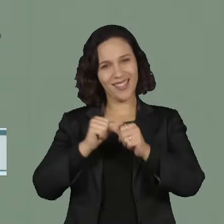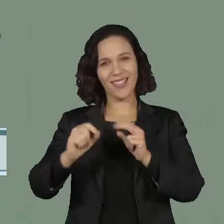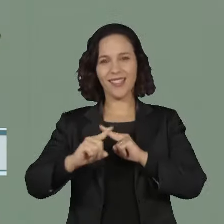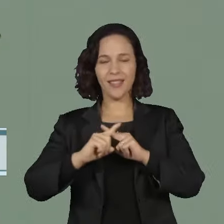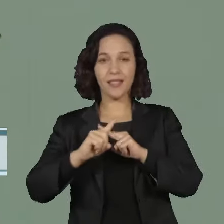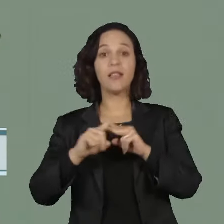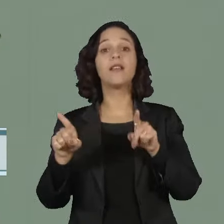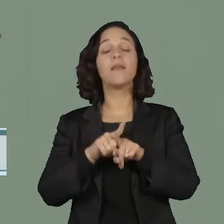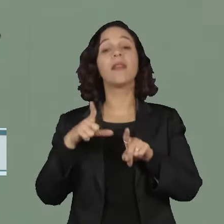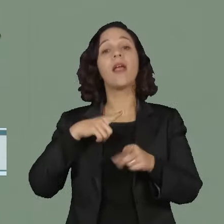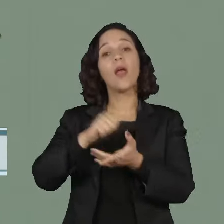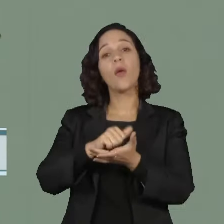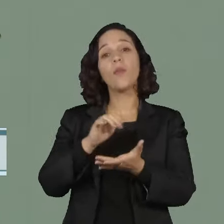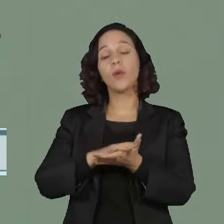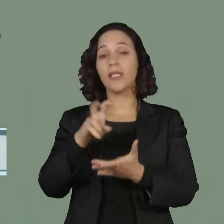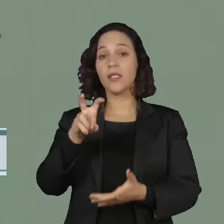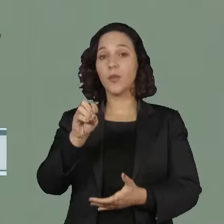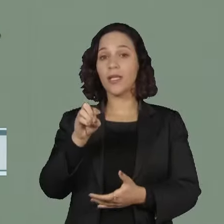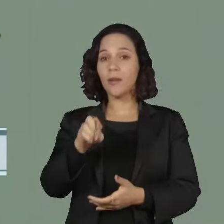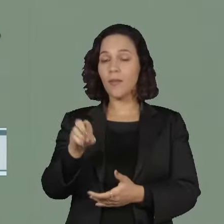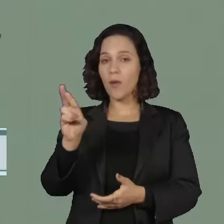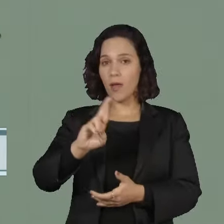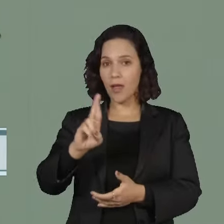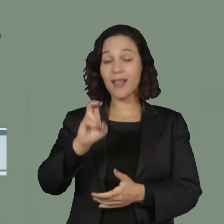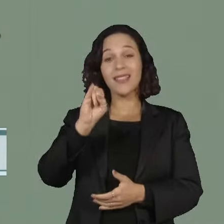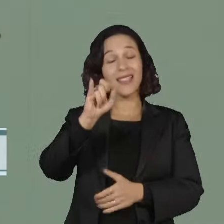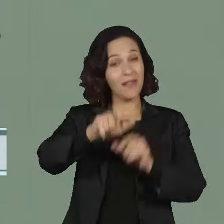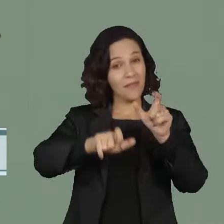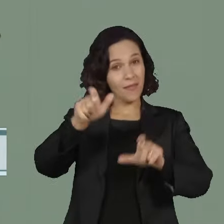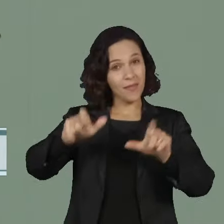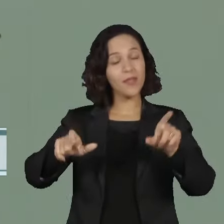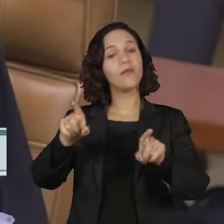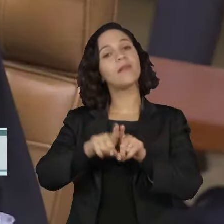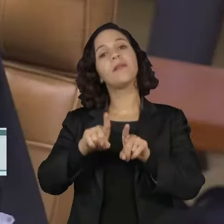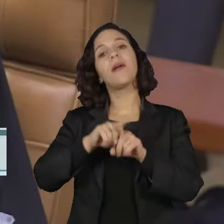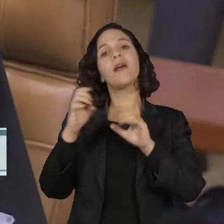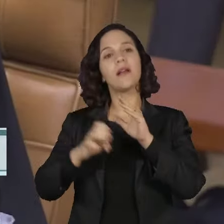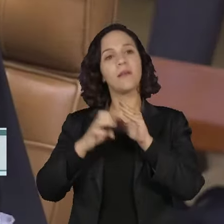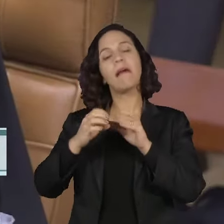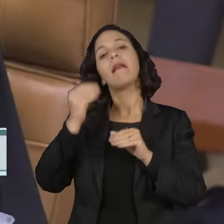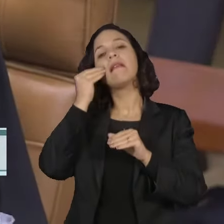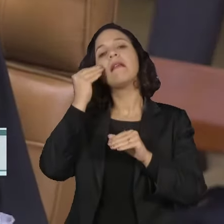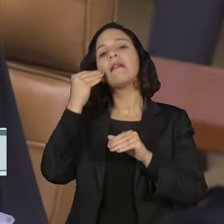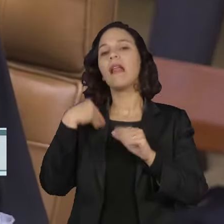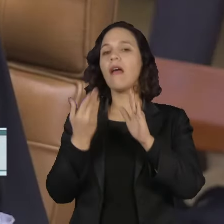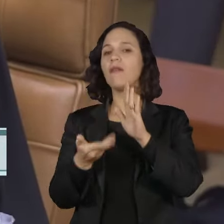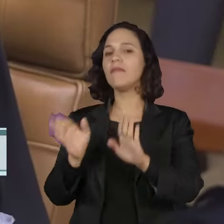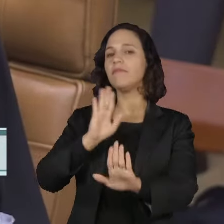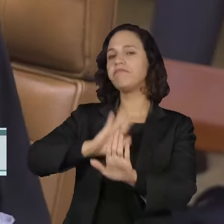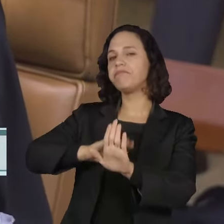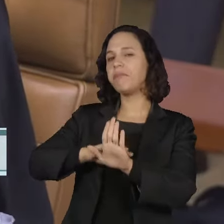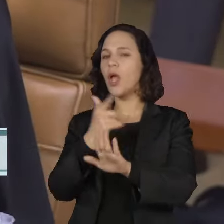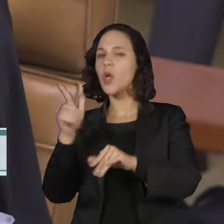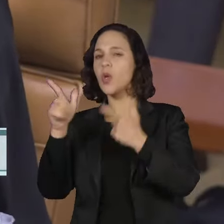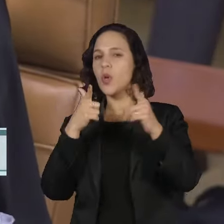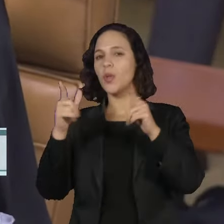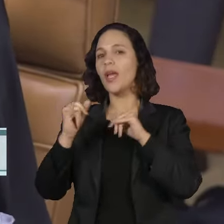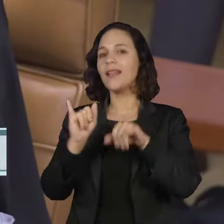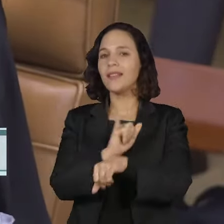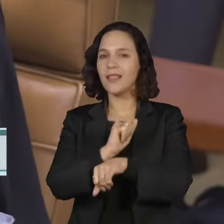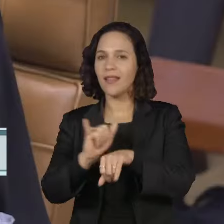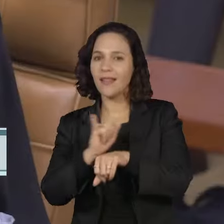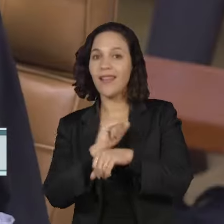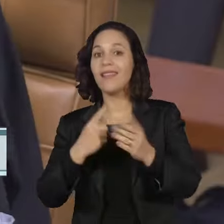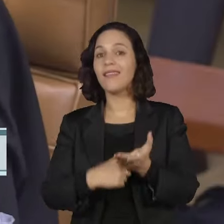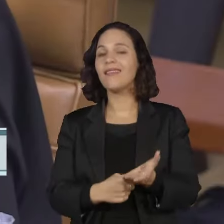também fixou uma multa de R$ 50.000 para pessoas físicas e jurídicas que fraudarem a decisão utilizando ferramentas tecnológicas